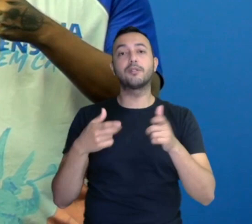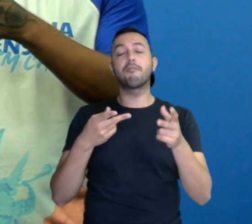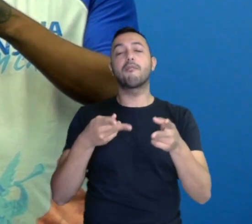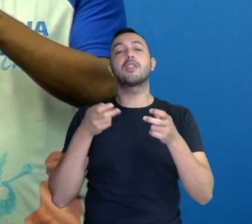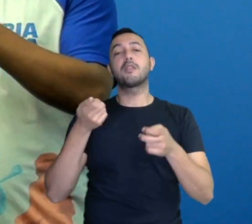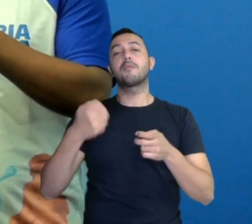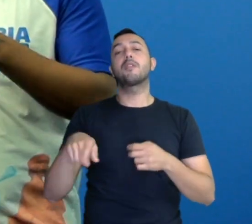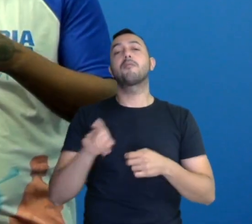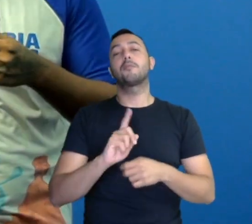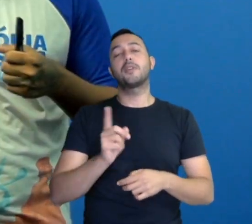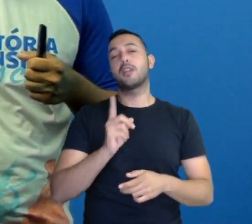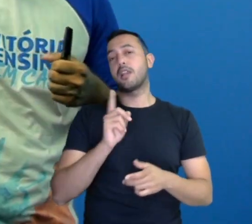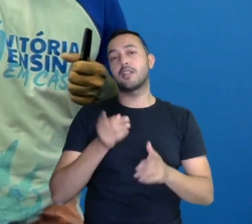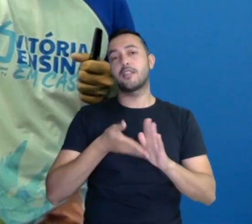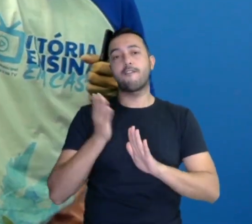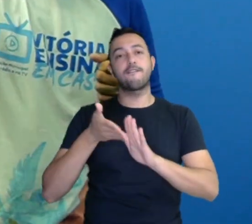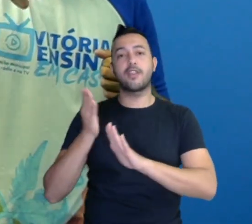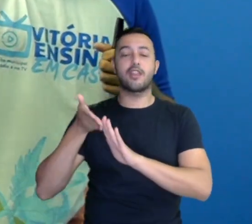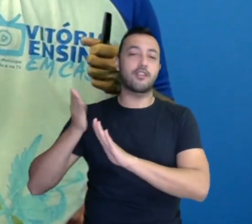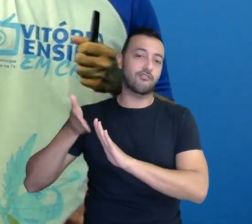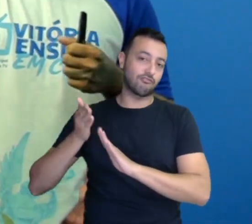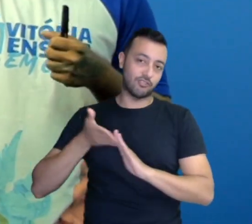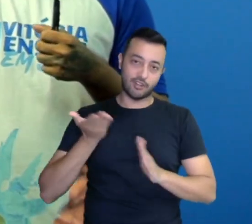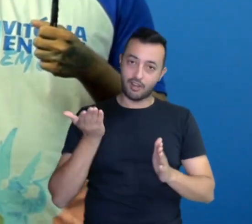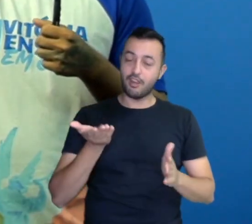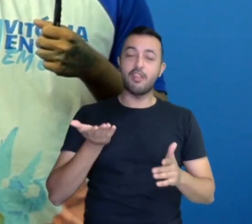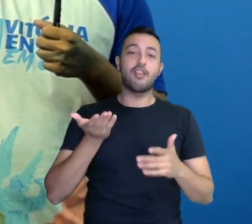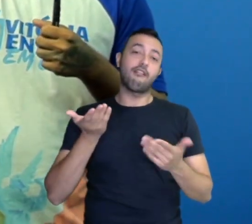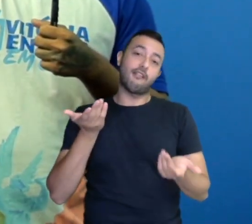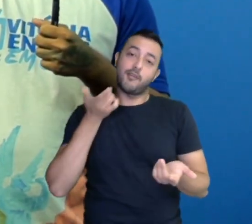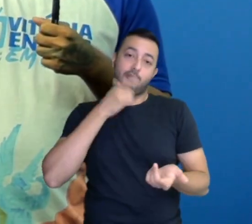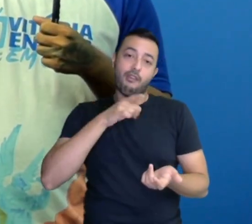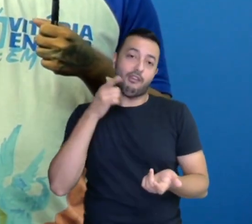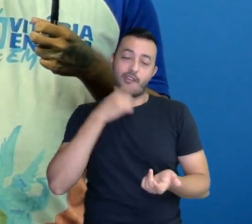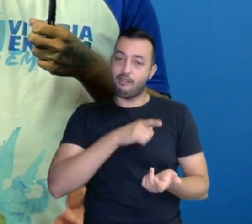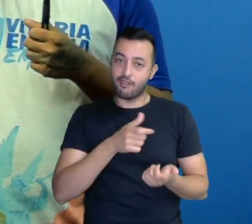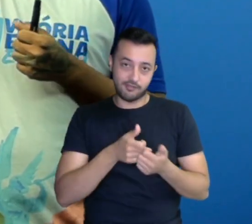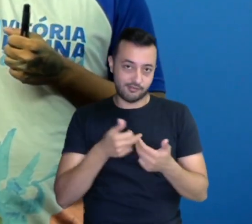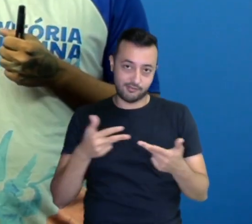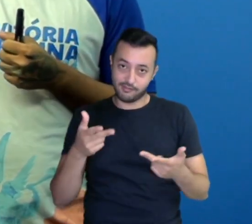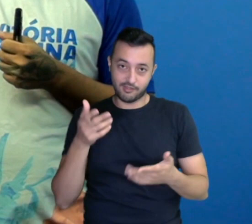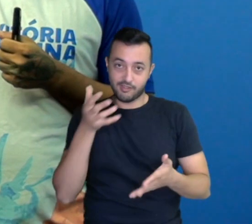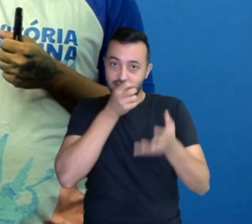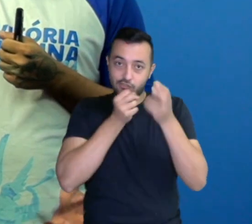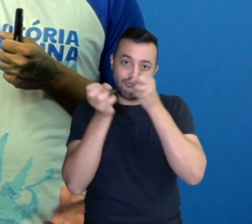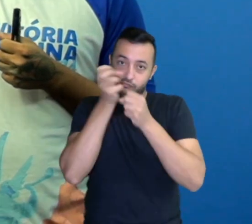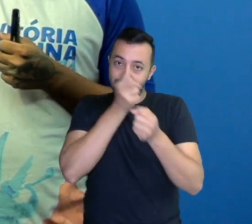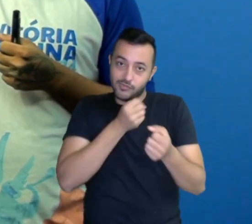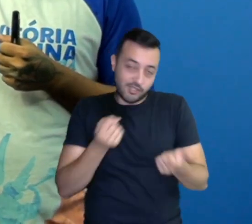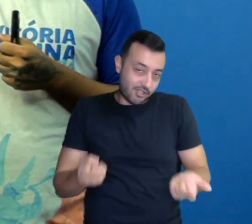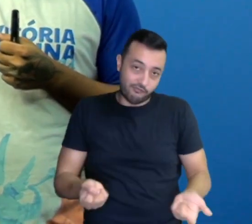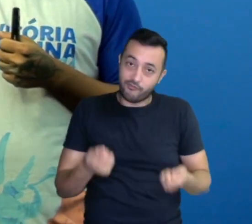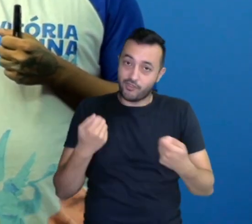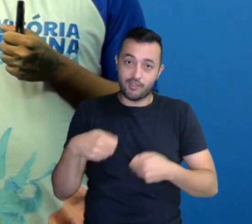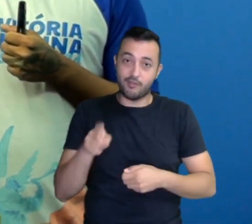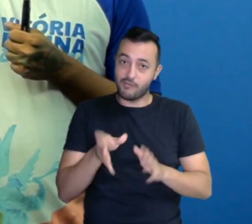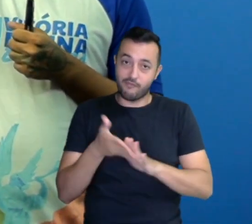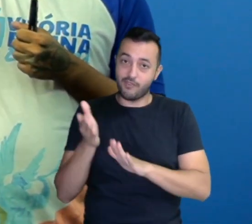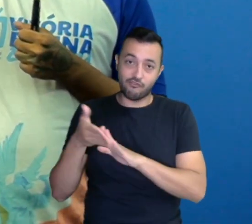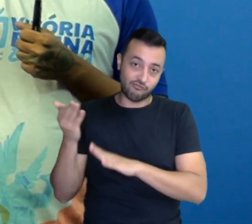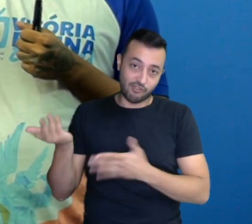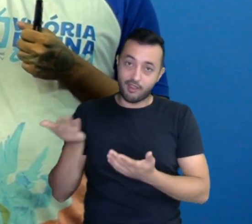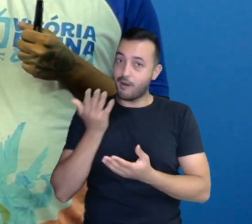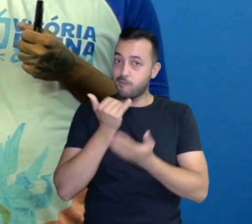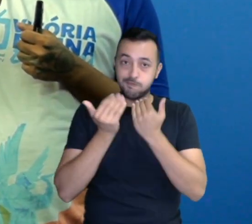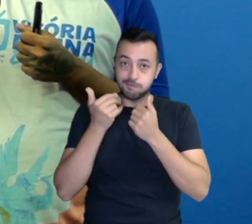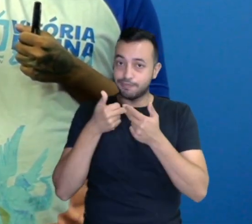que não precisa ficar mais viajando para poder conseguir a sua sobrevivência em busca de alimentos. E ele